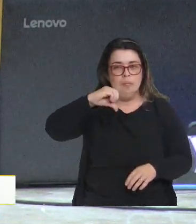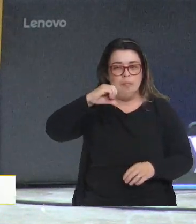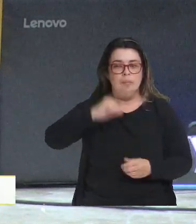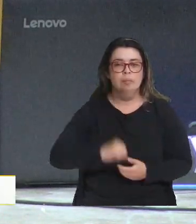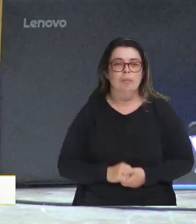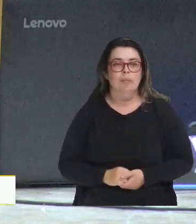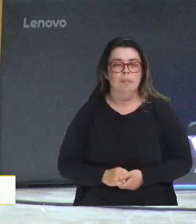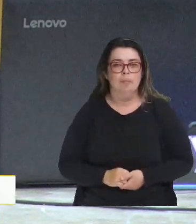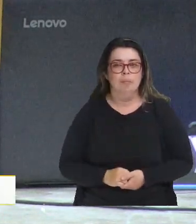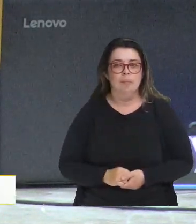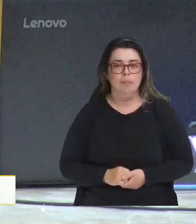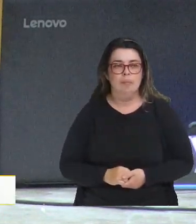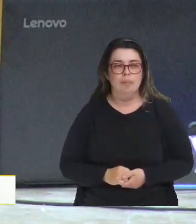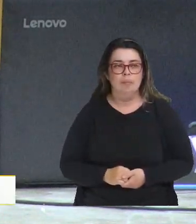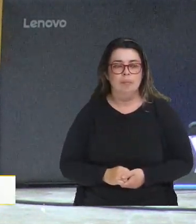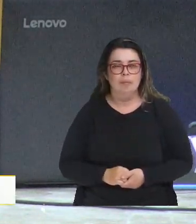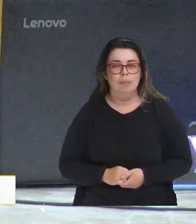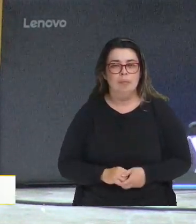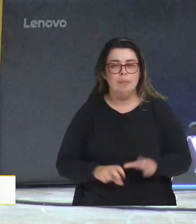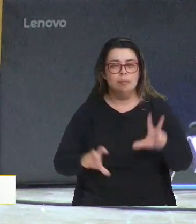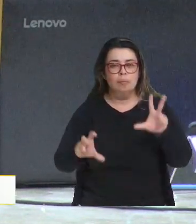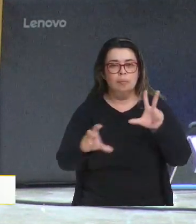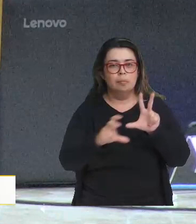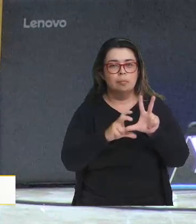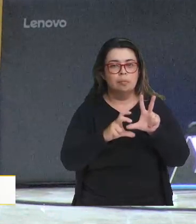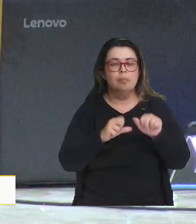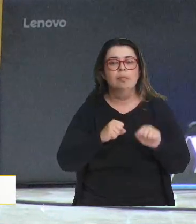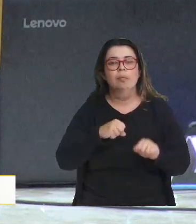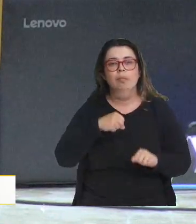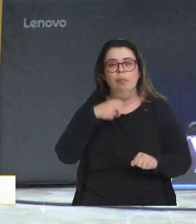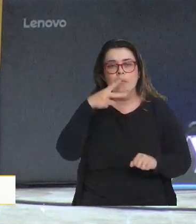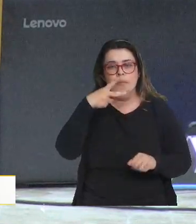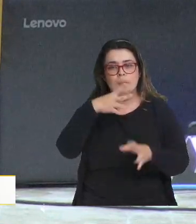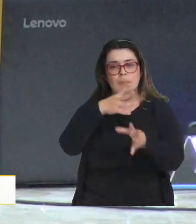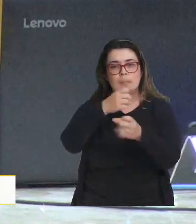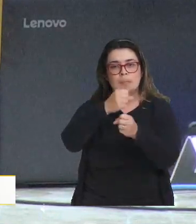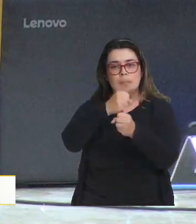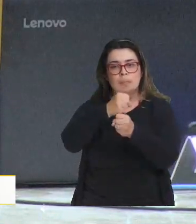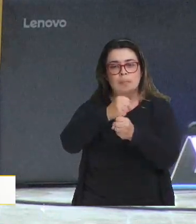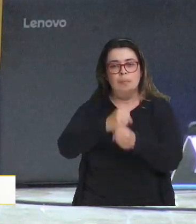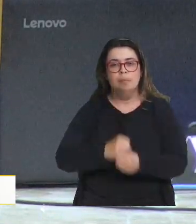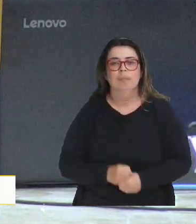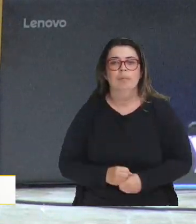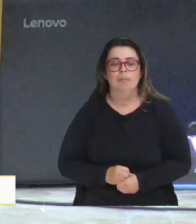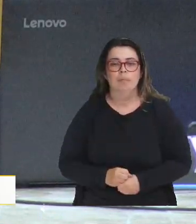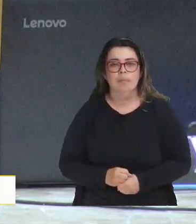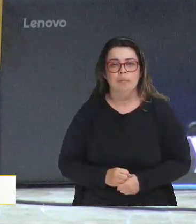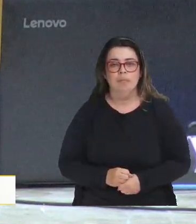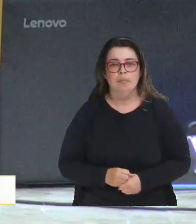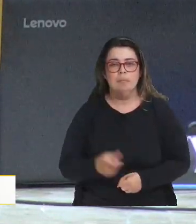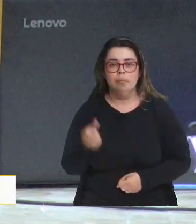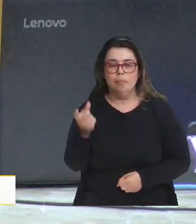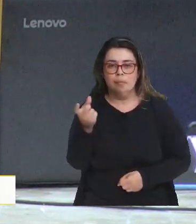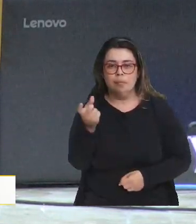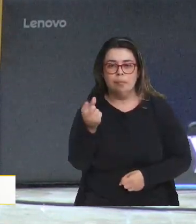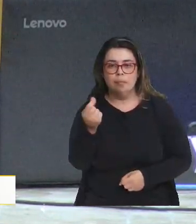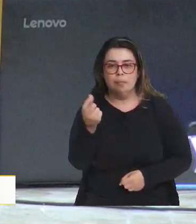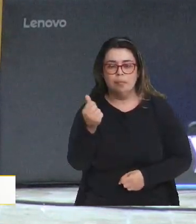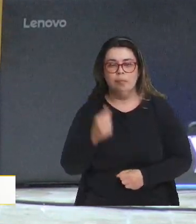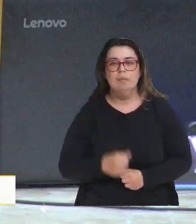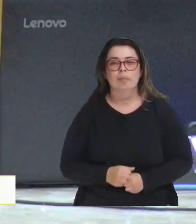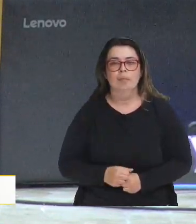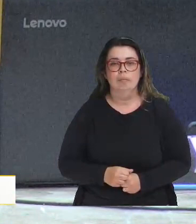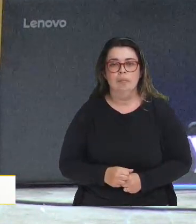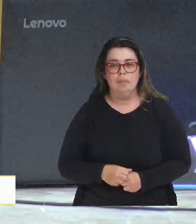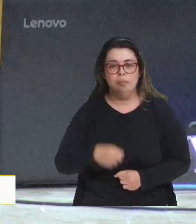209/2022, de autoria do Poder Executivo, que dispõe sobre abertura de crédito adicional suplementar para os fins que especifica, no valor